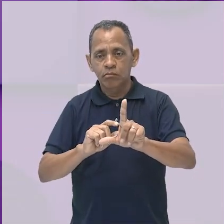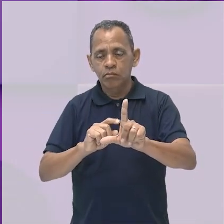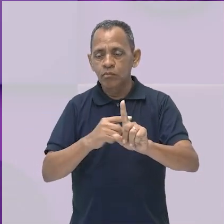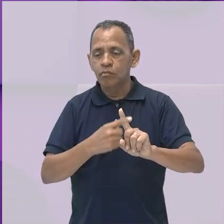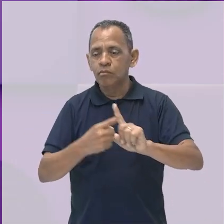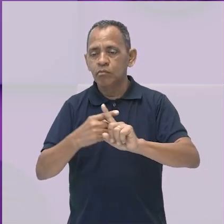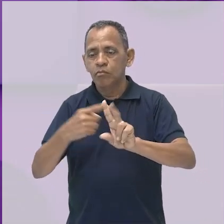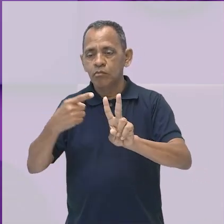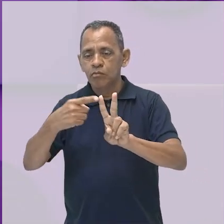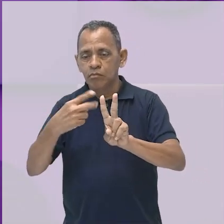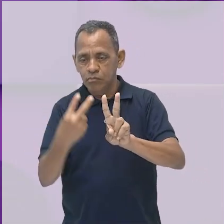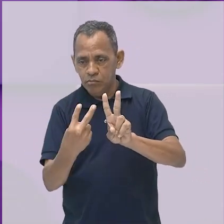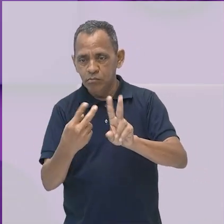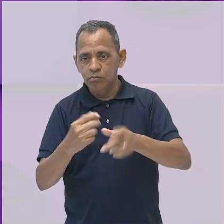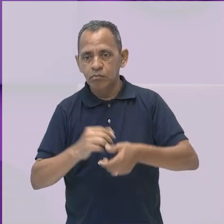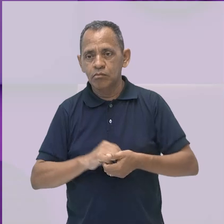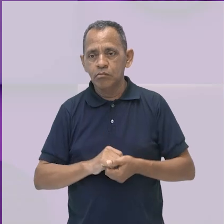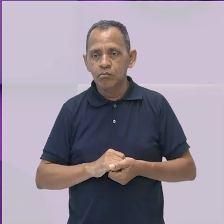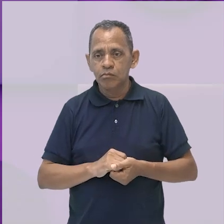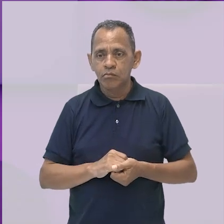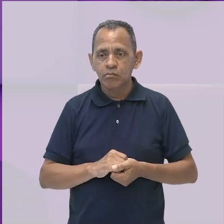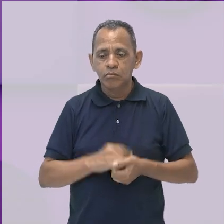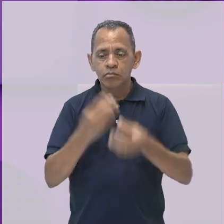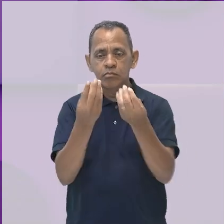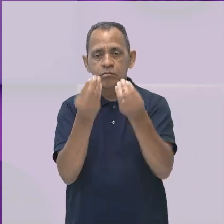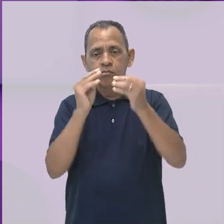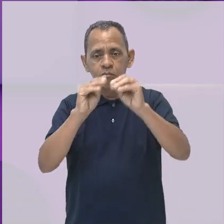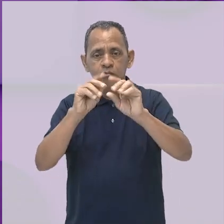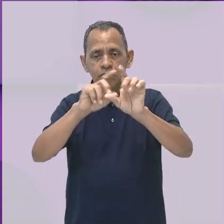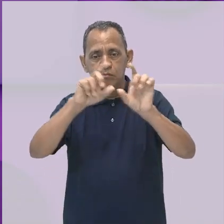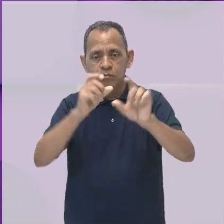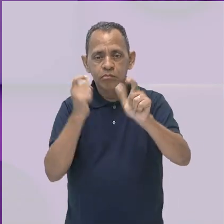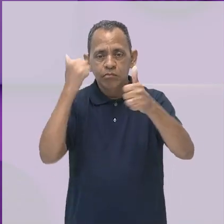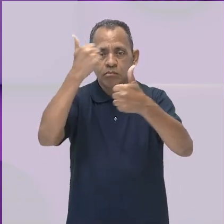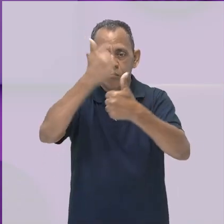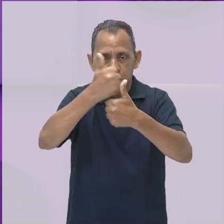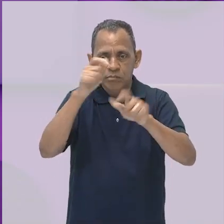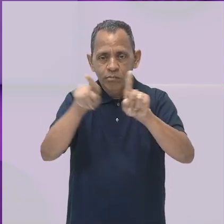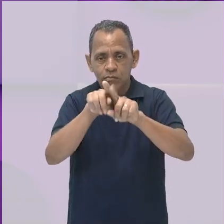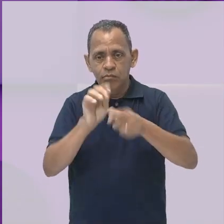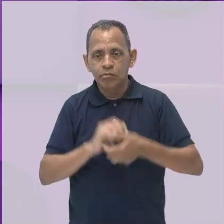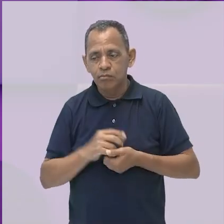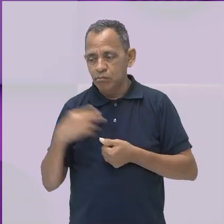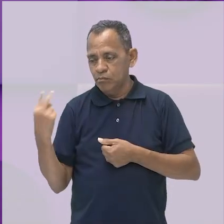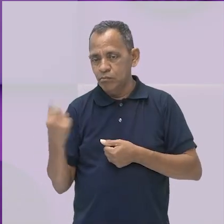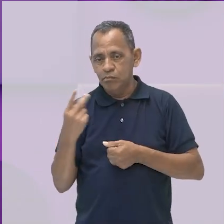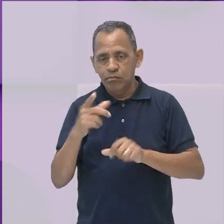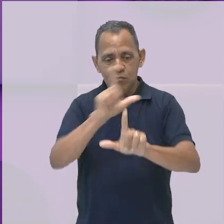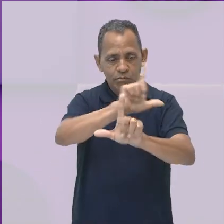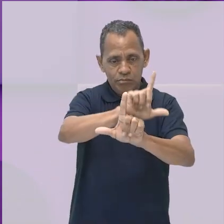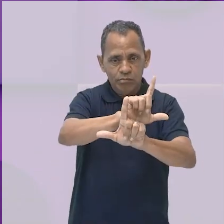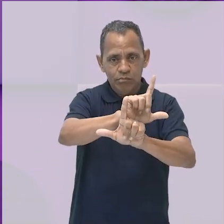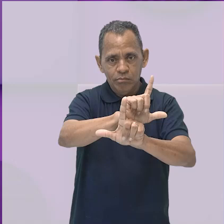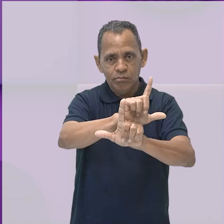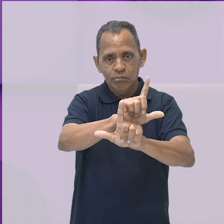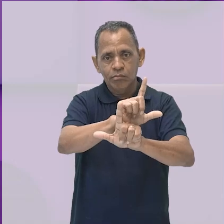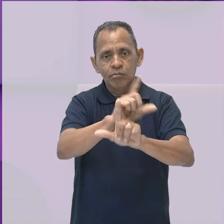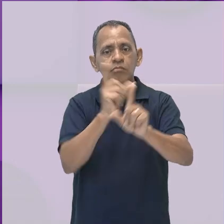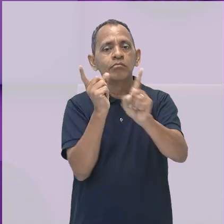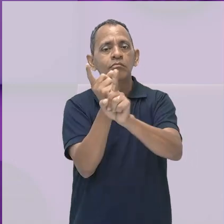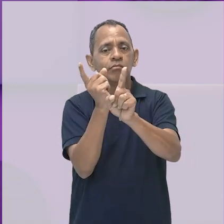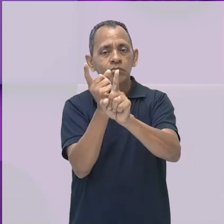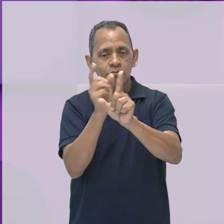a raiz de 2. Então, se você colocar aí essa fórmula, substituir o valor do lado na letra L, você vai encontrar